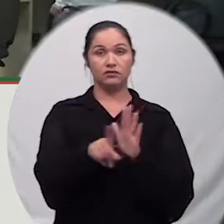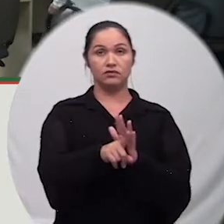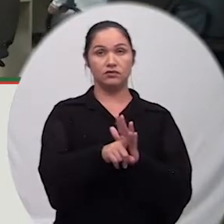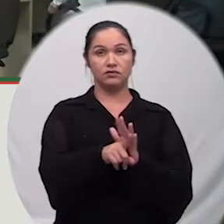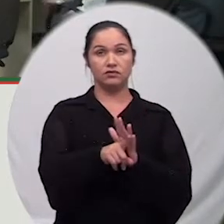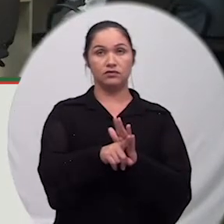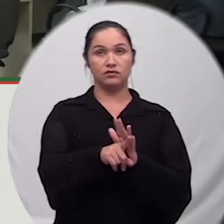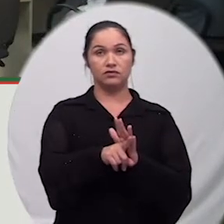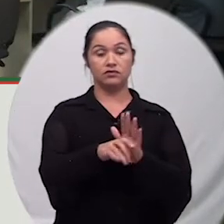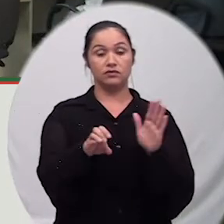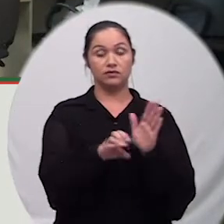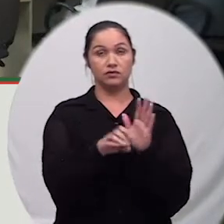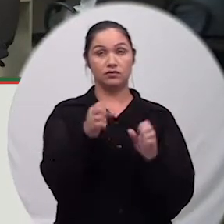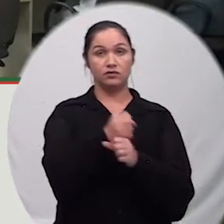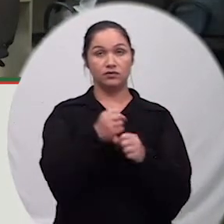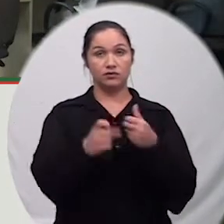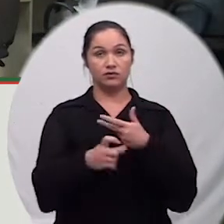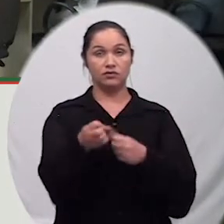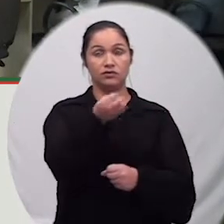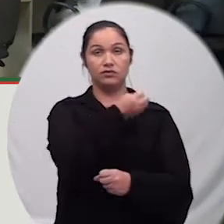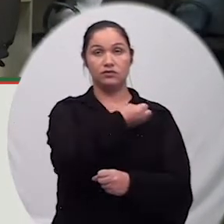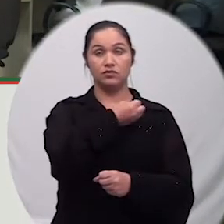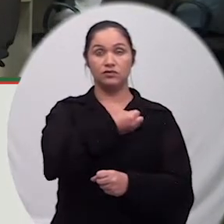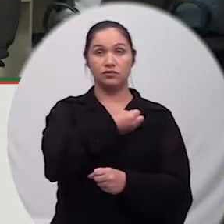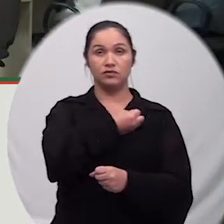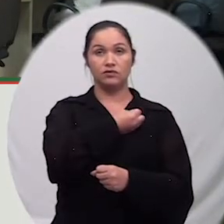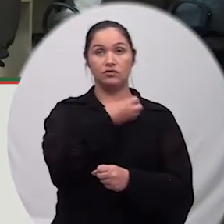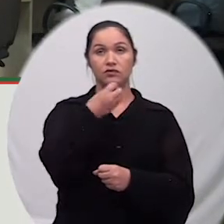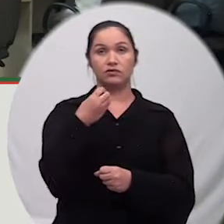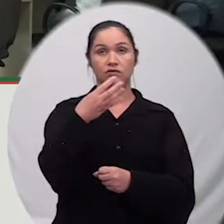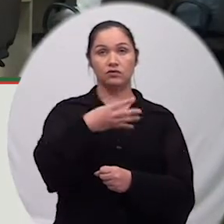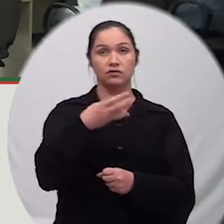lei complementar do Executivo